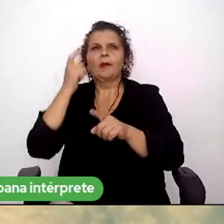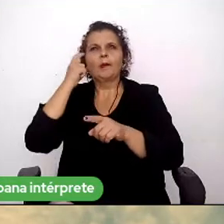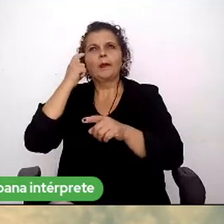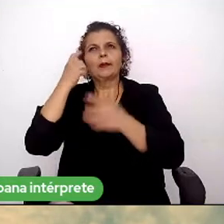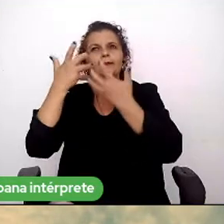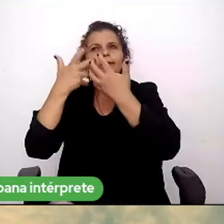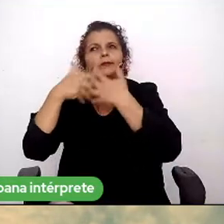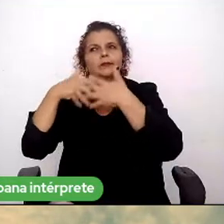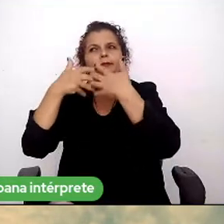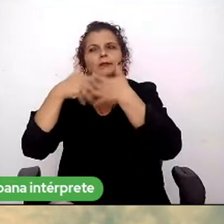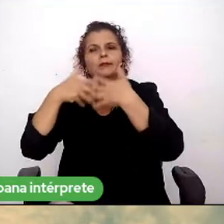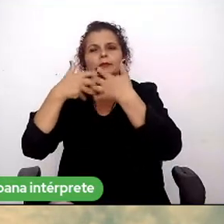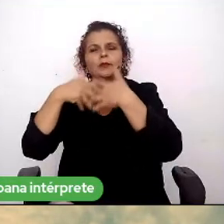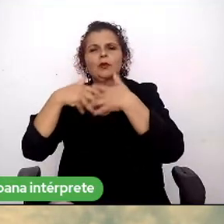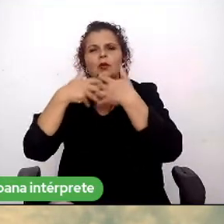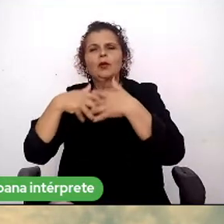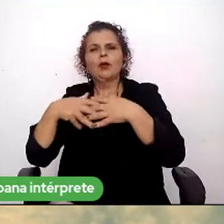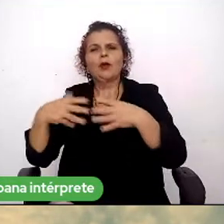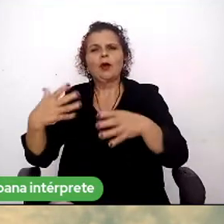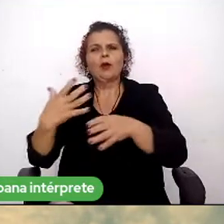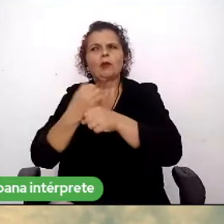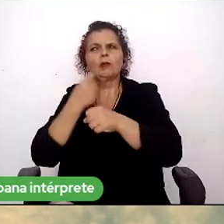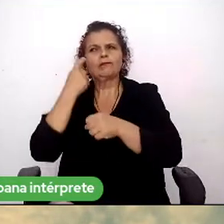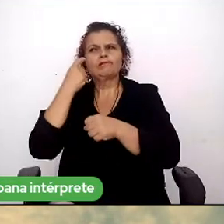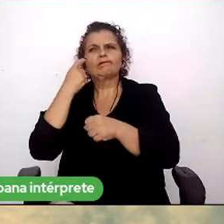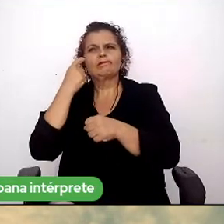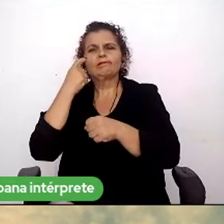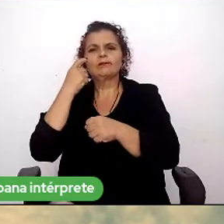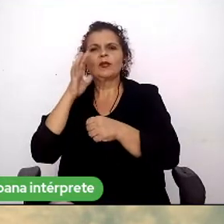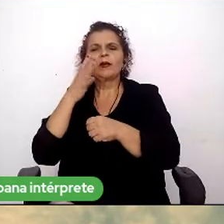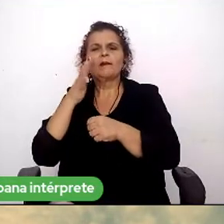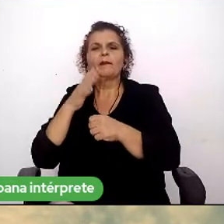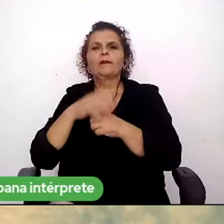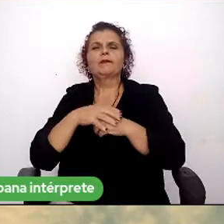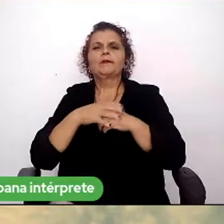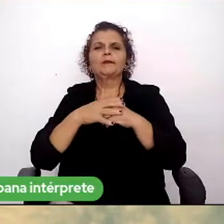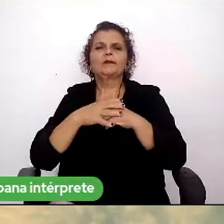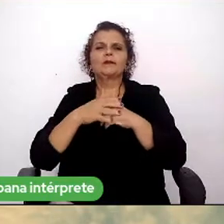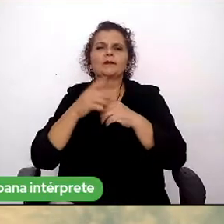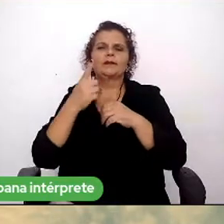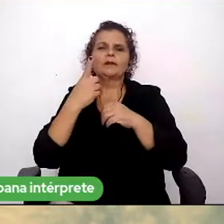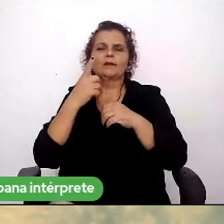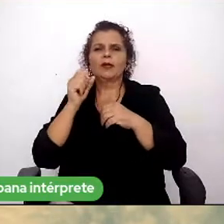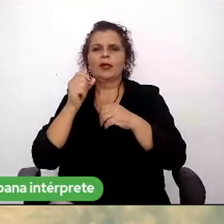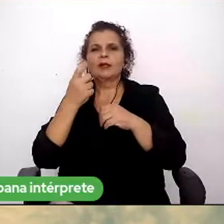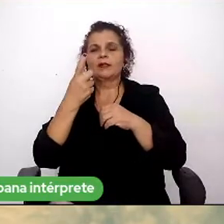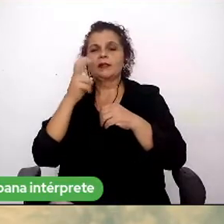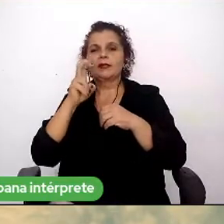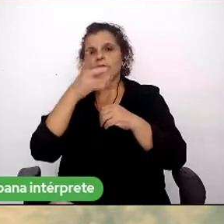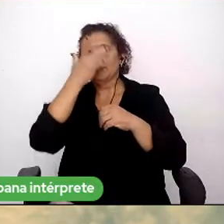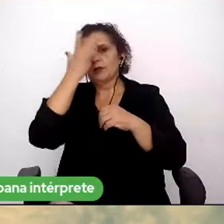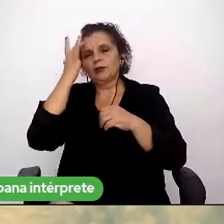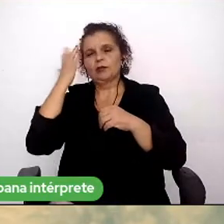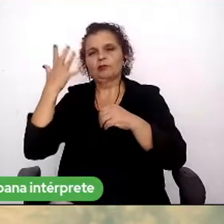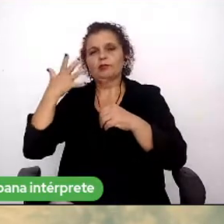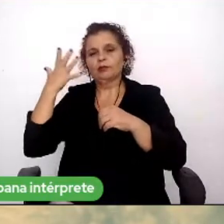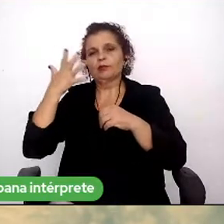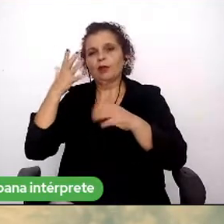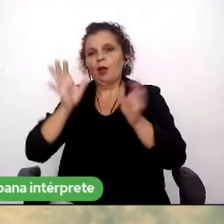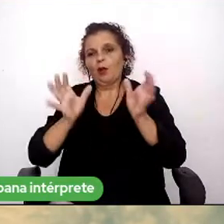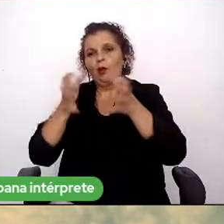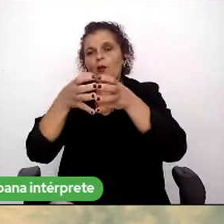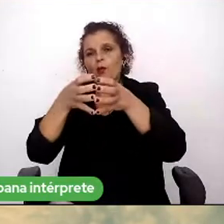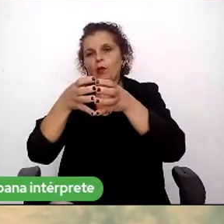acho que fazendo minhas contas aqui, acho que chegamos aí em torno de 10, 15 pessoas, né? Às vezes, em